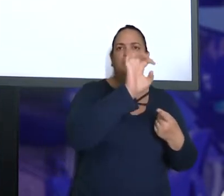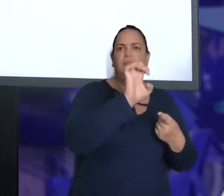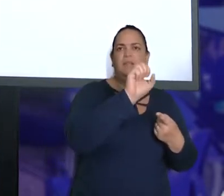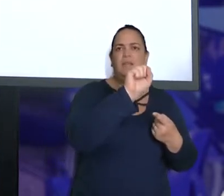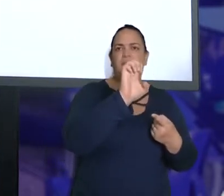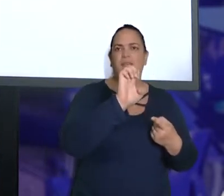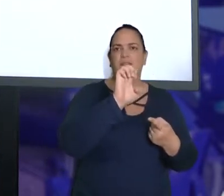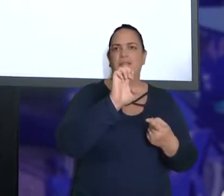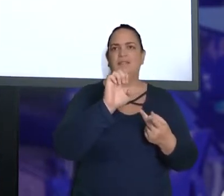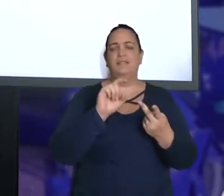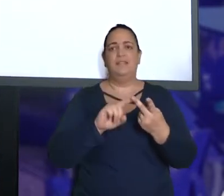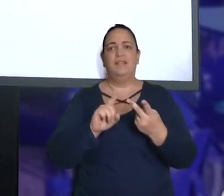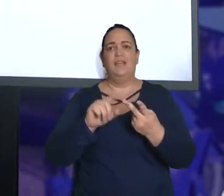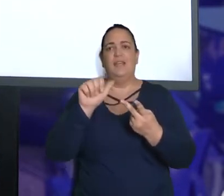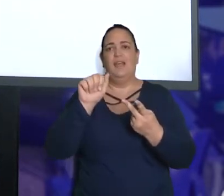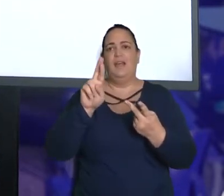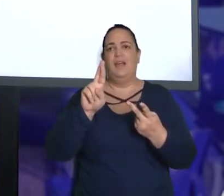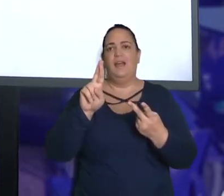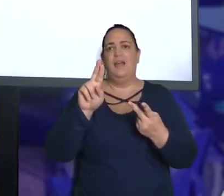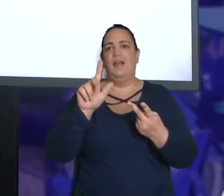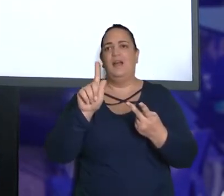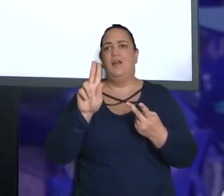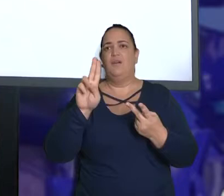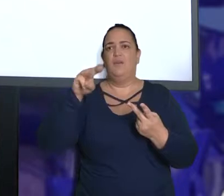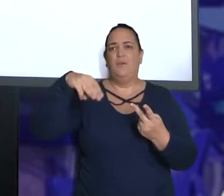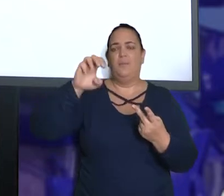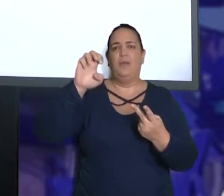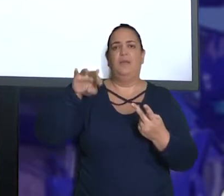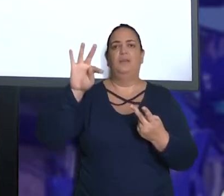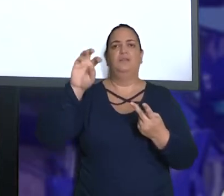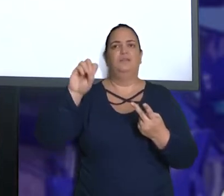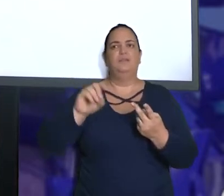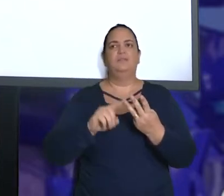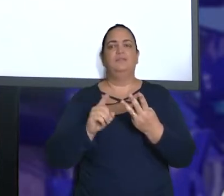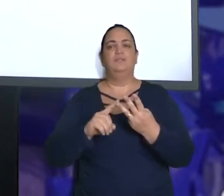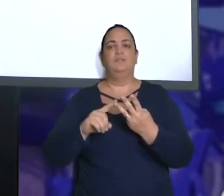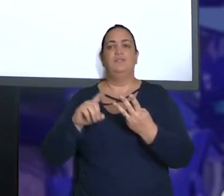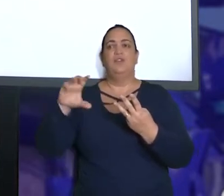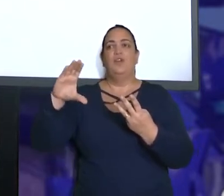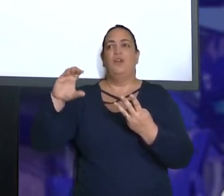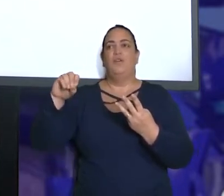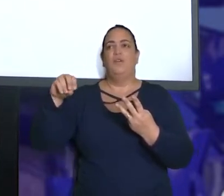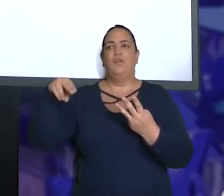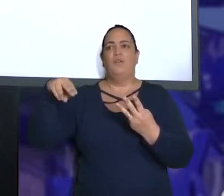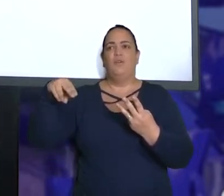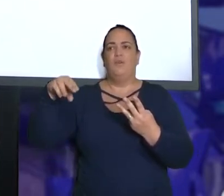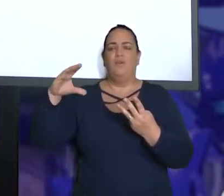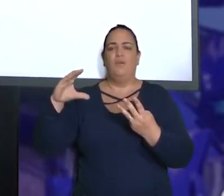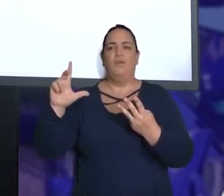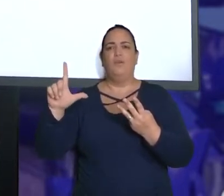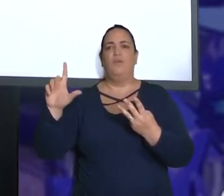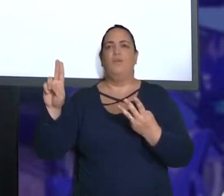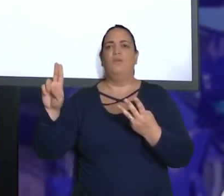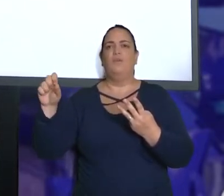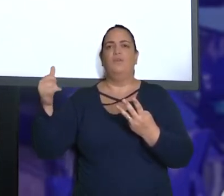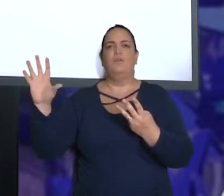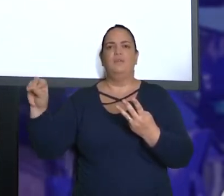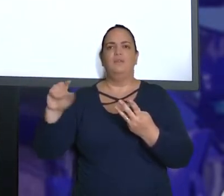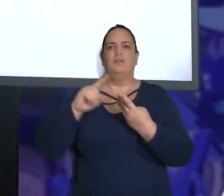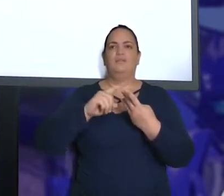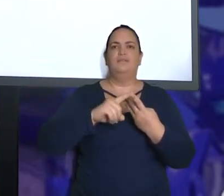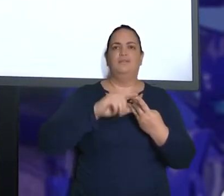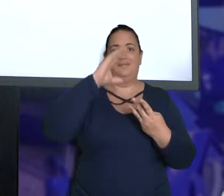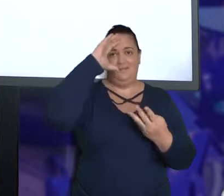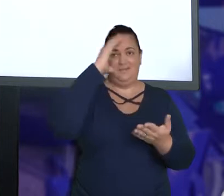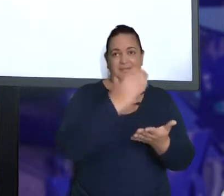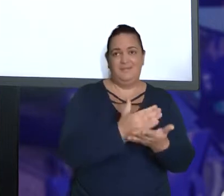de argumentos, eu tenho falado de conclusão, de texto terminando. E isso aqui é a estrutura da carta aberta. No